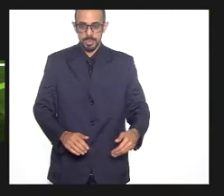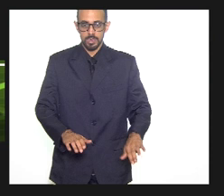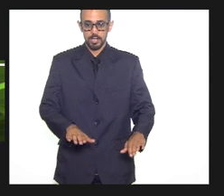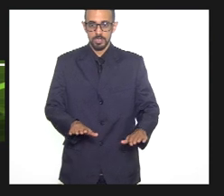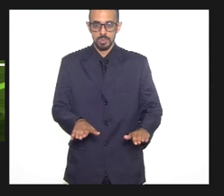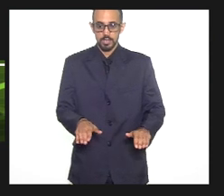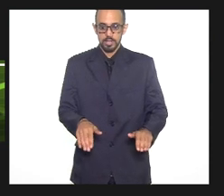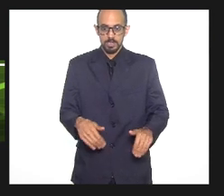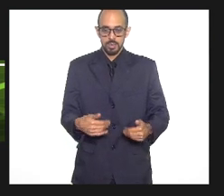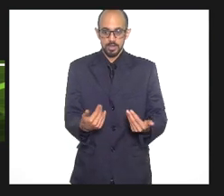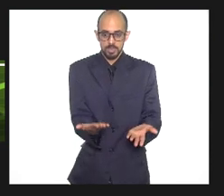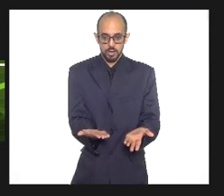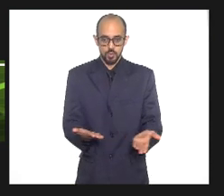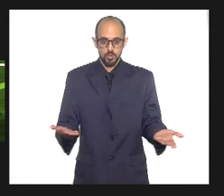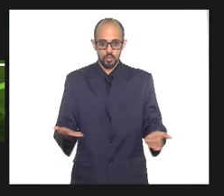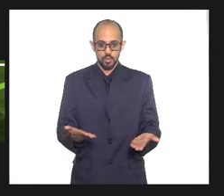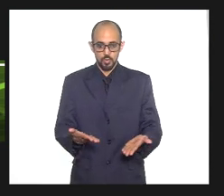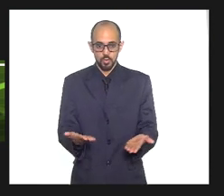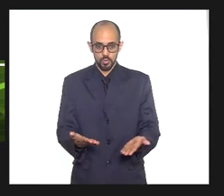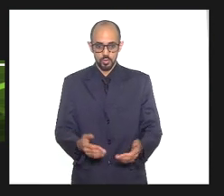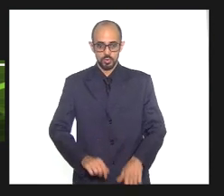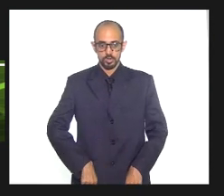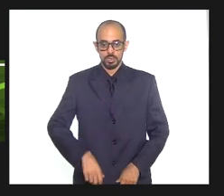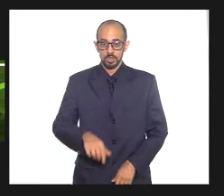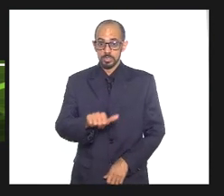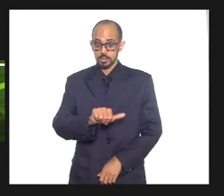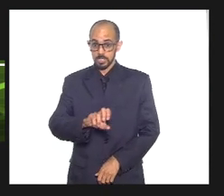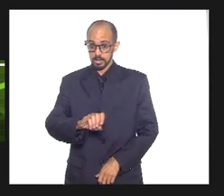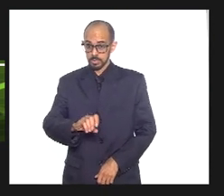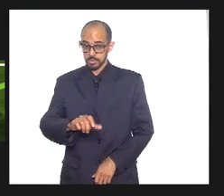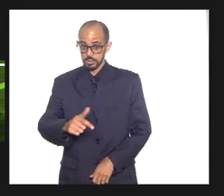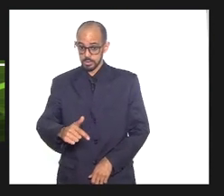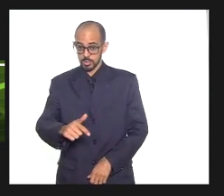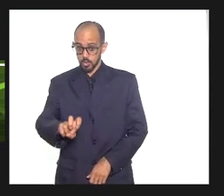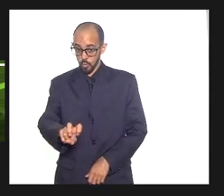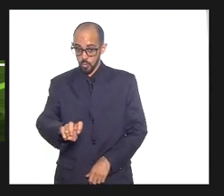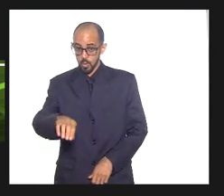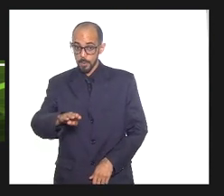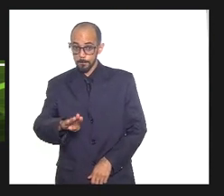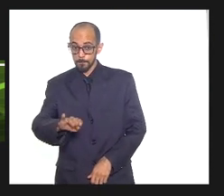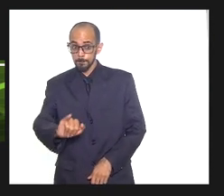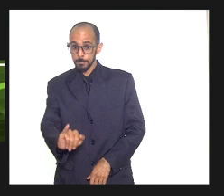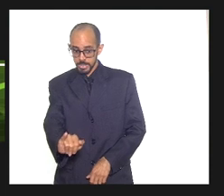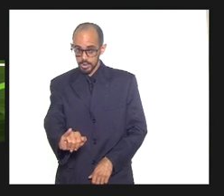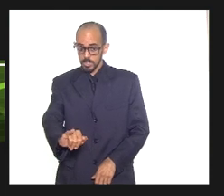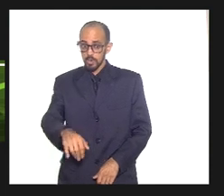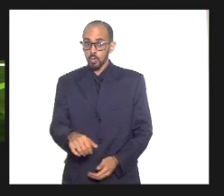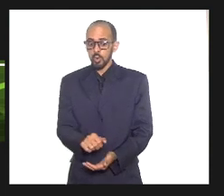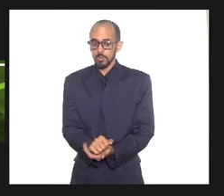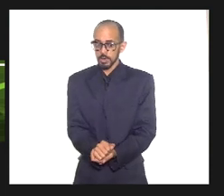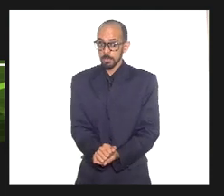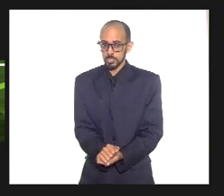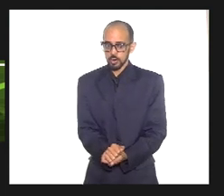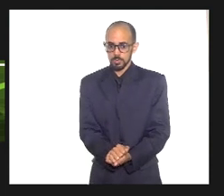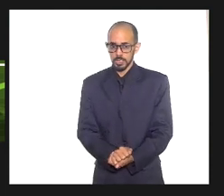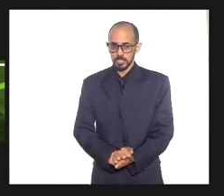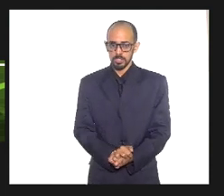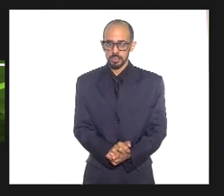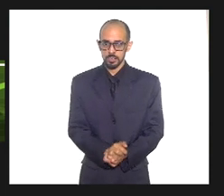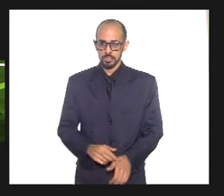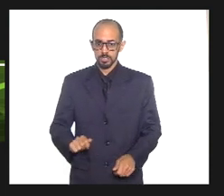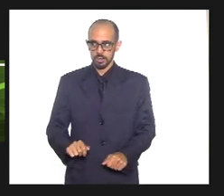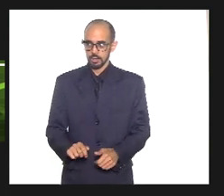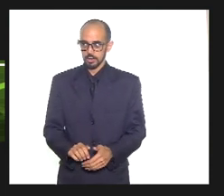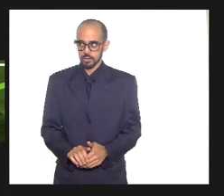com 105 bi de dívida à União e mais 26, que daria só de União, 131 bi de